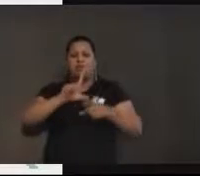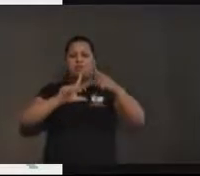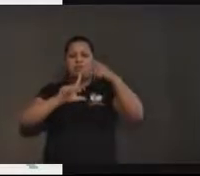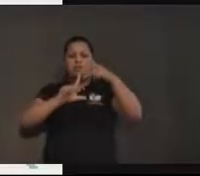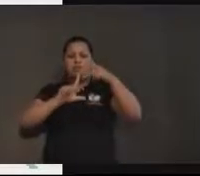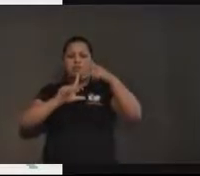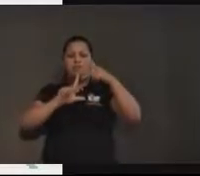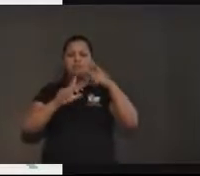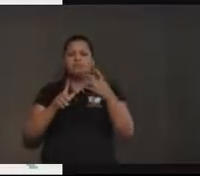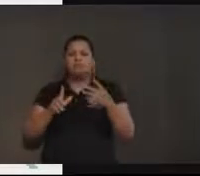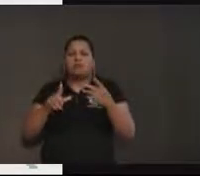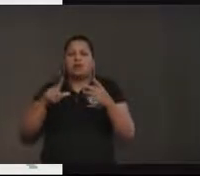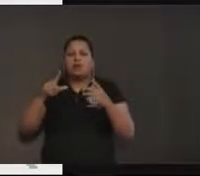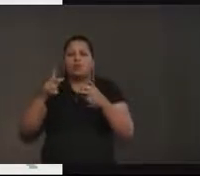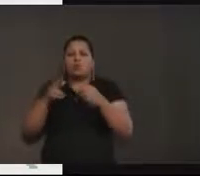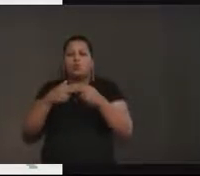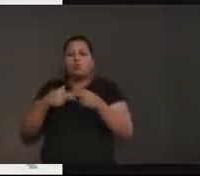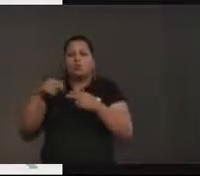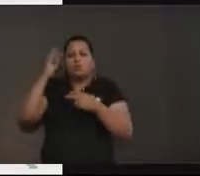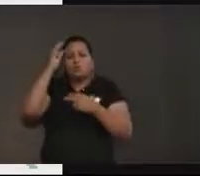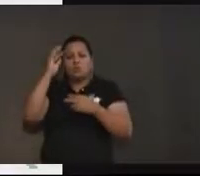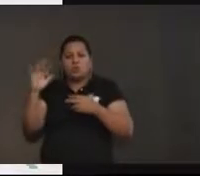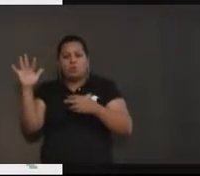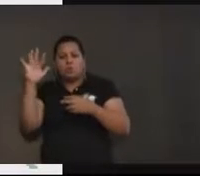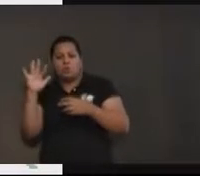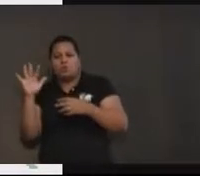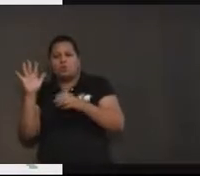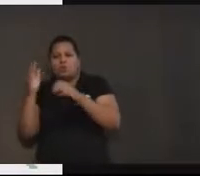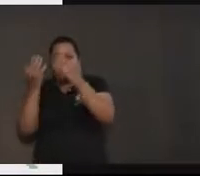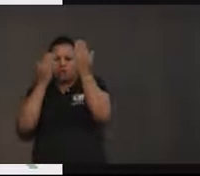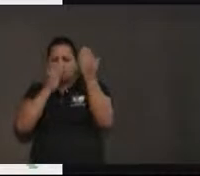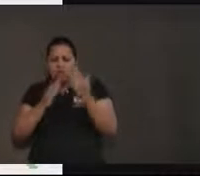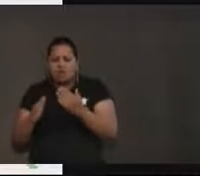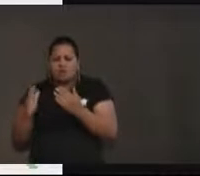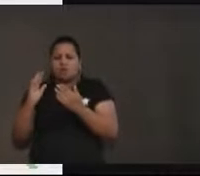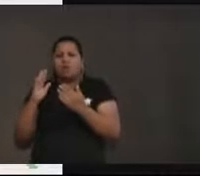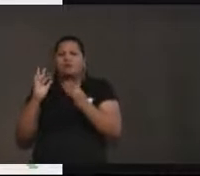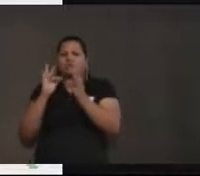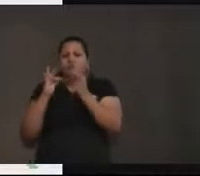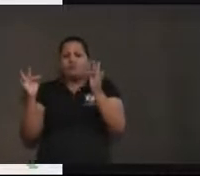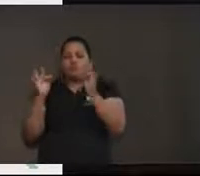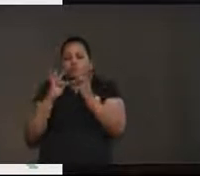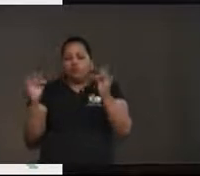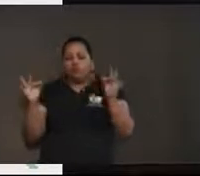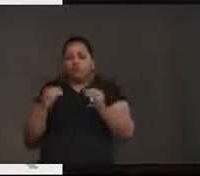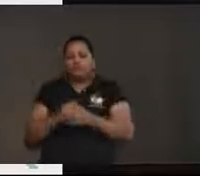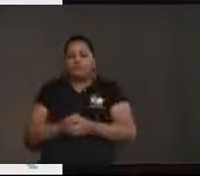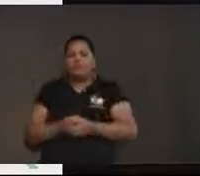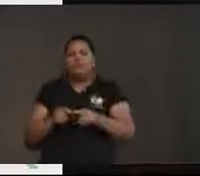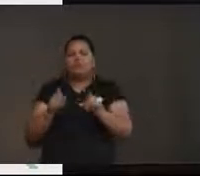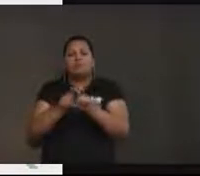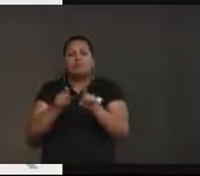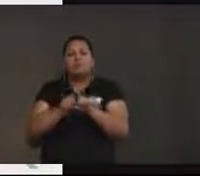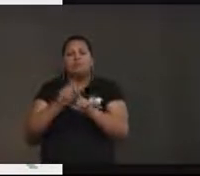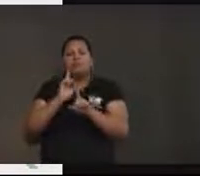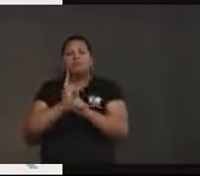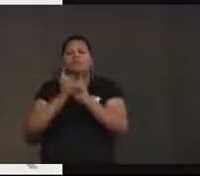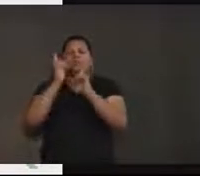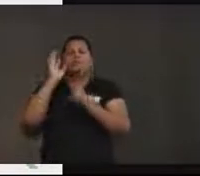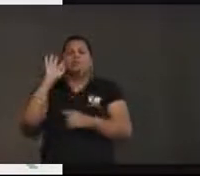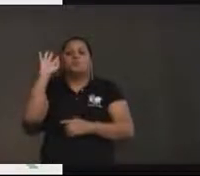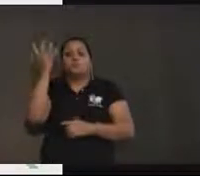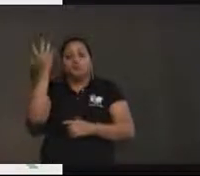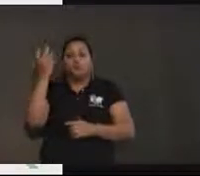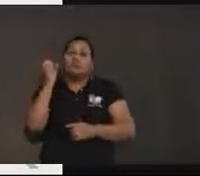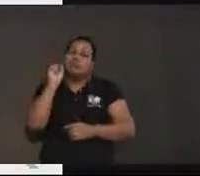mail aí a gente usa teoria de análise funcional para passar o limite e acho uma solução se você